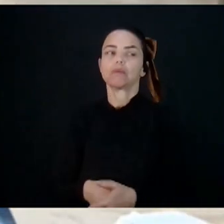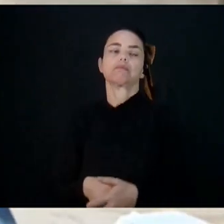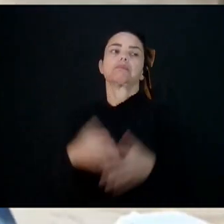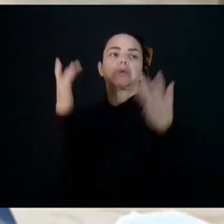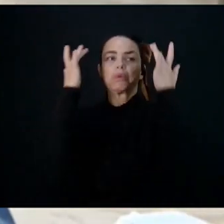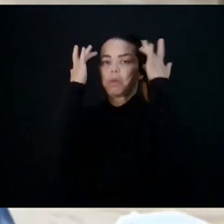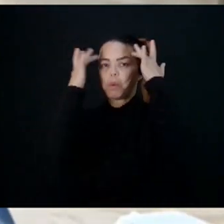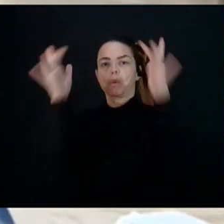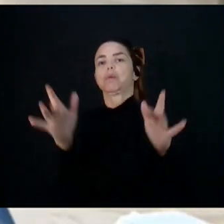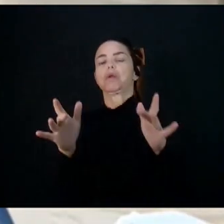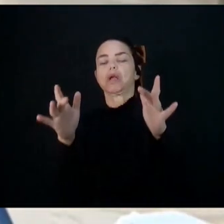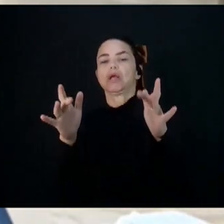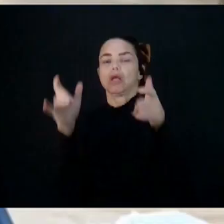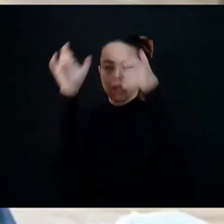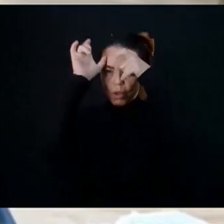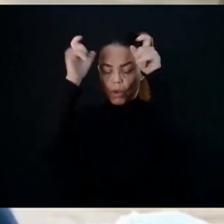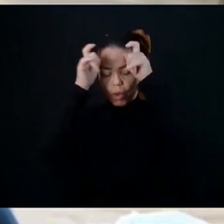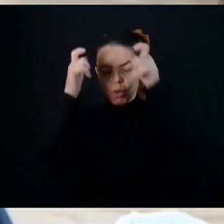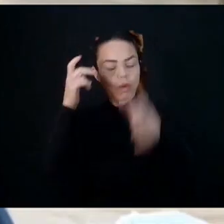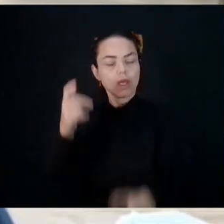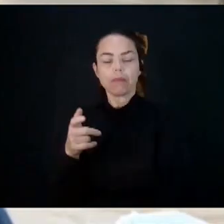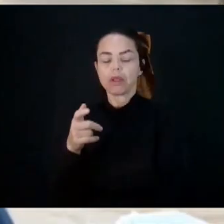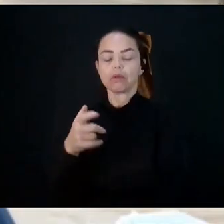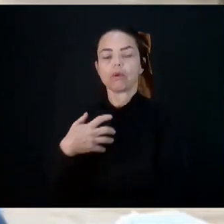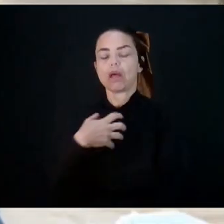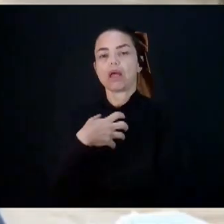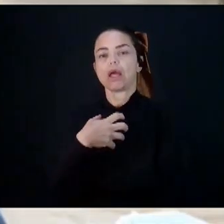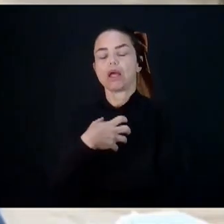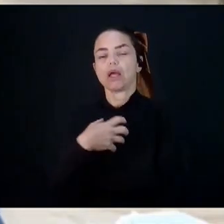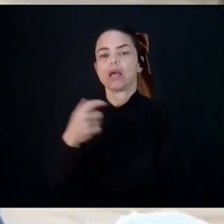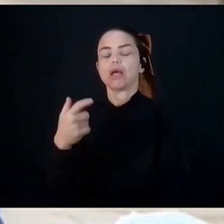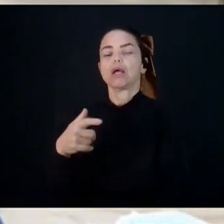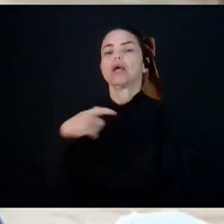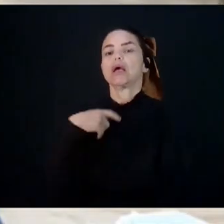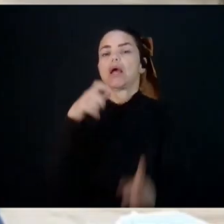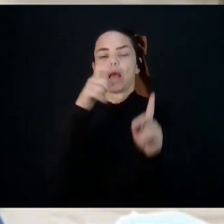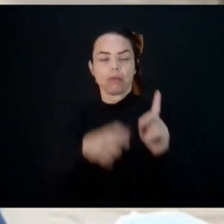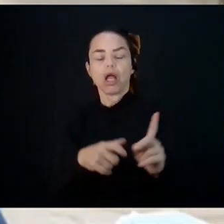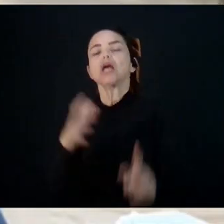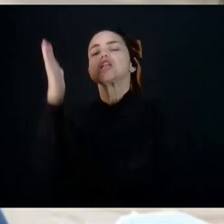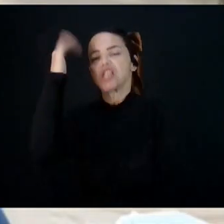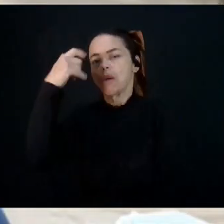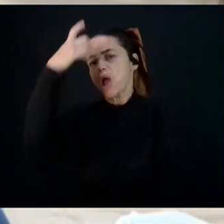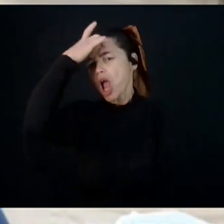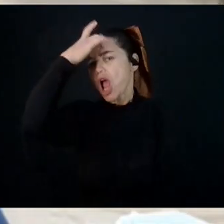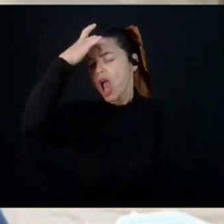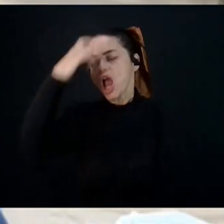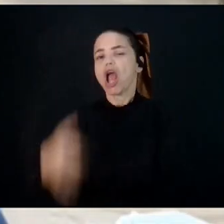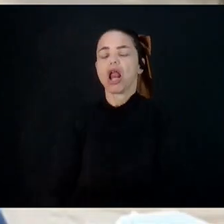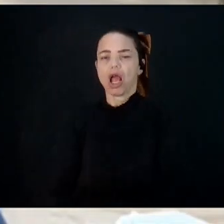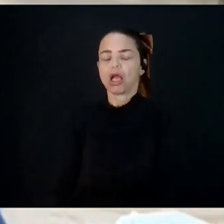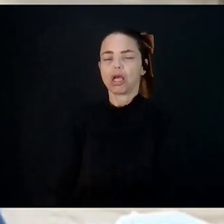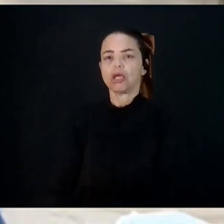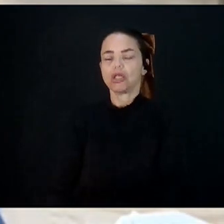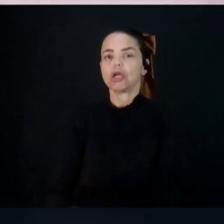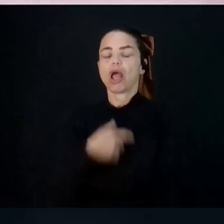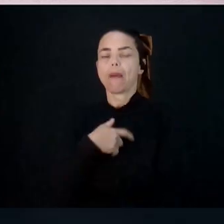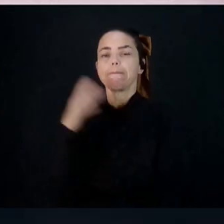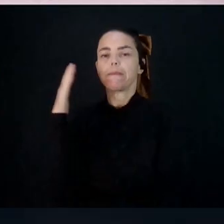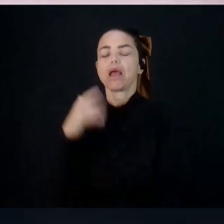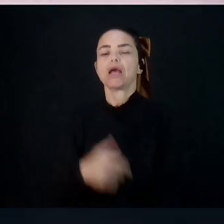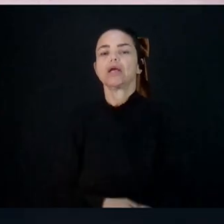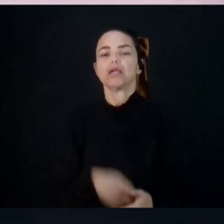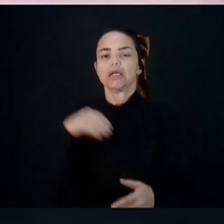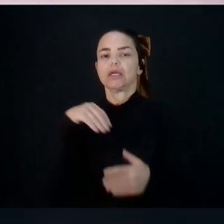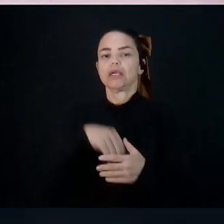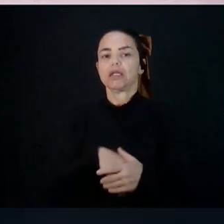são conscientes. Nesse caso, me parece que tem uma consciência, sim. Muito bem, e você, Sinara?